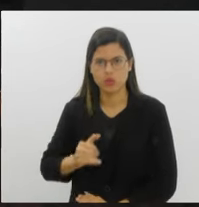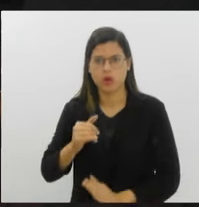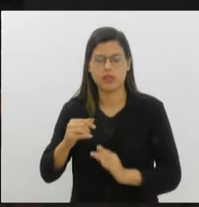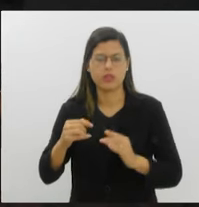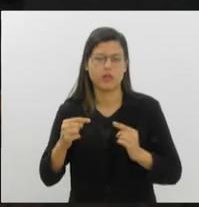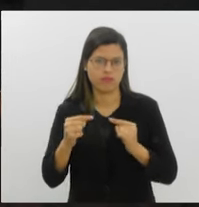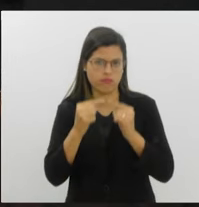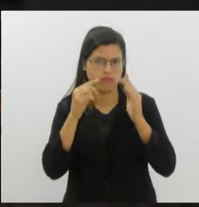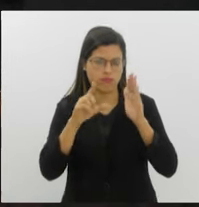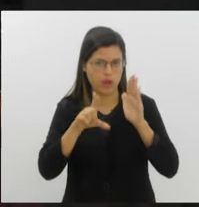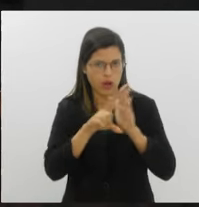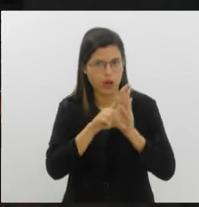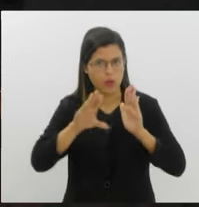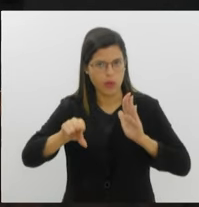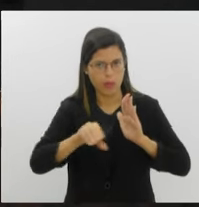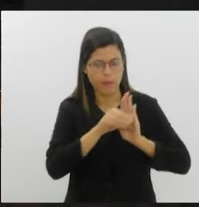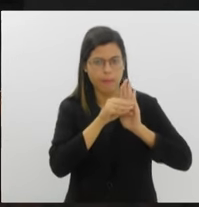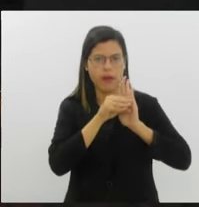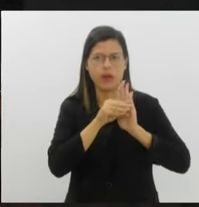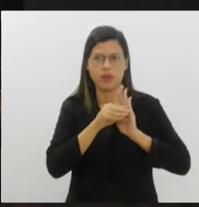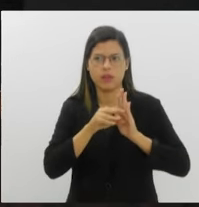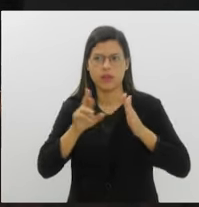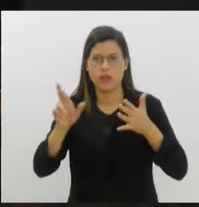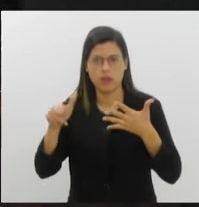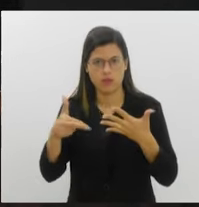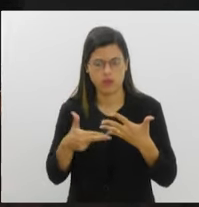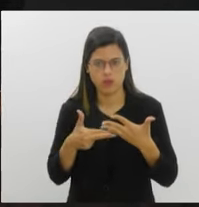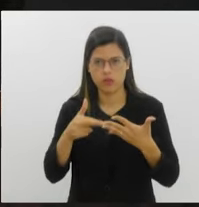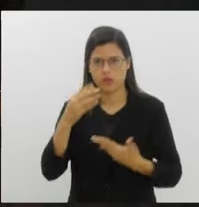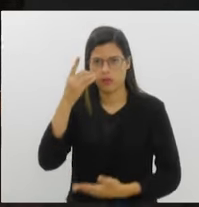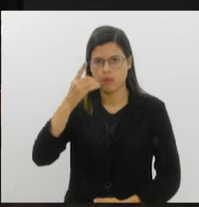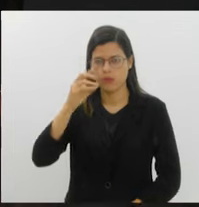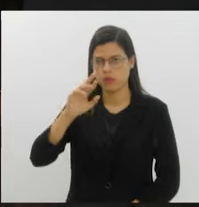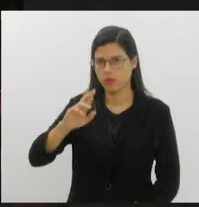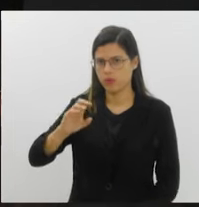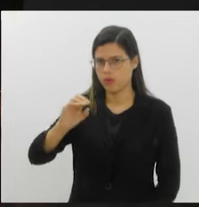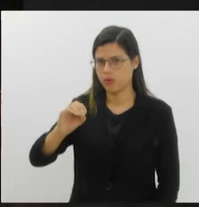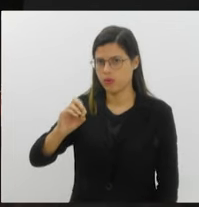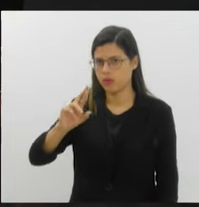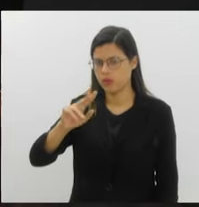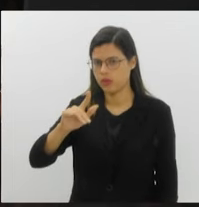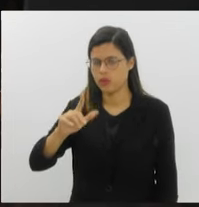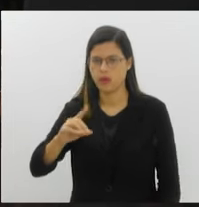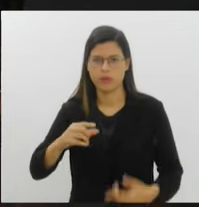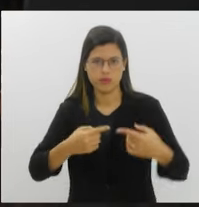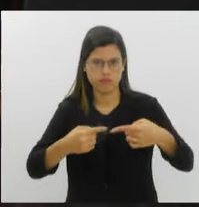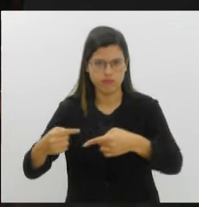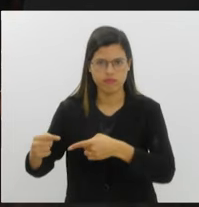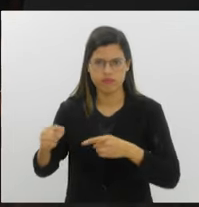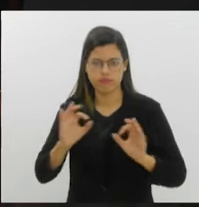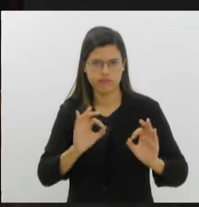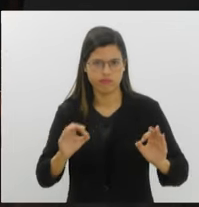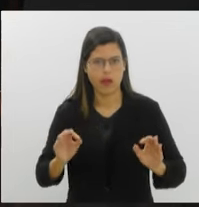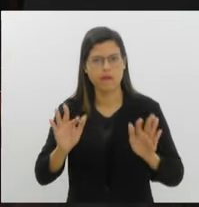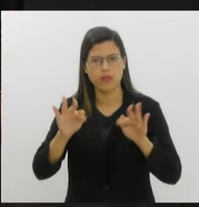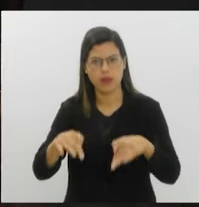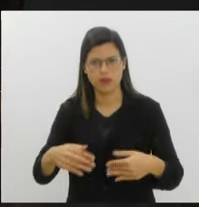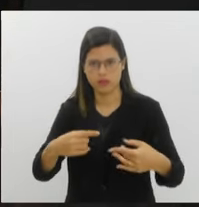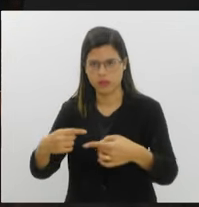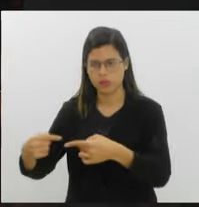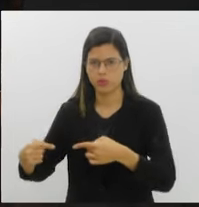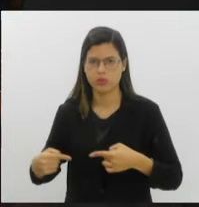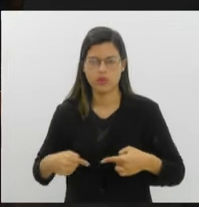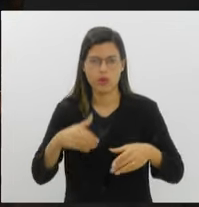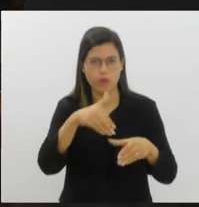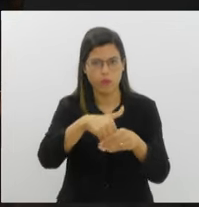emendas. Relatoria, deputado Rodrigo Amorim. Em discussão. Não havendo quem queira discutir, encerrada a discussão.